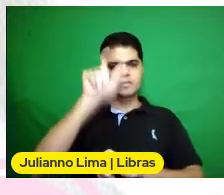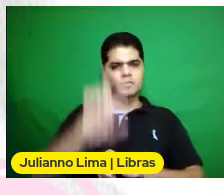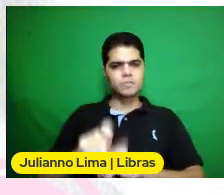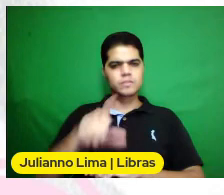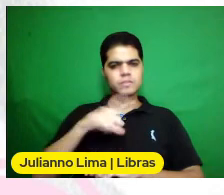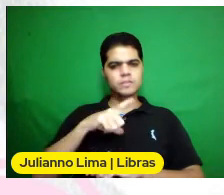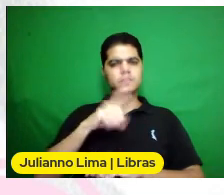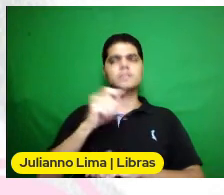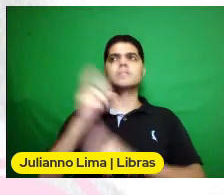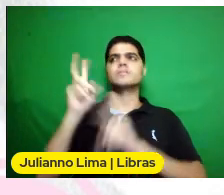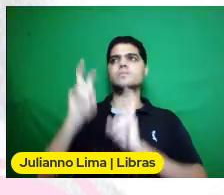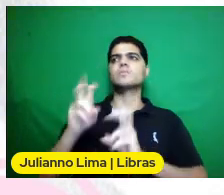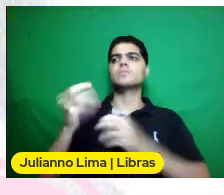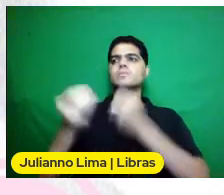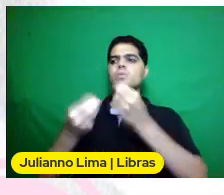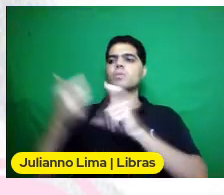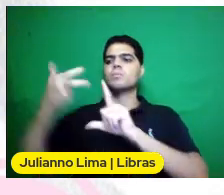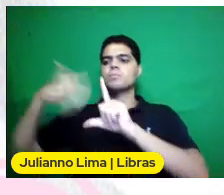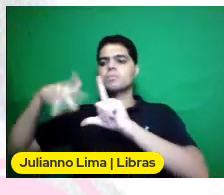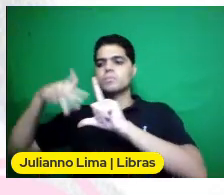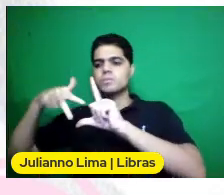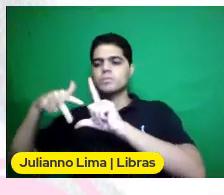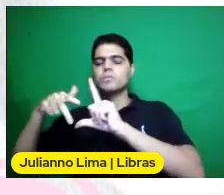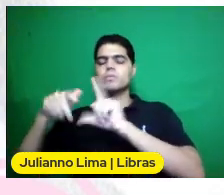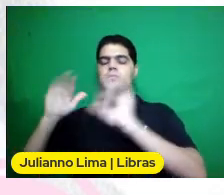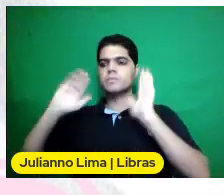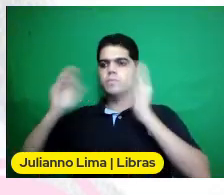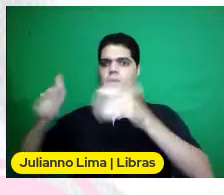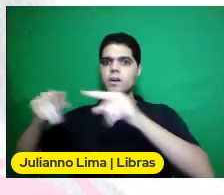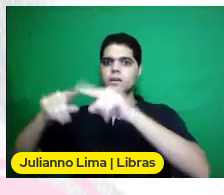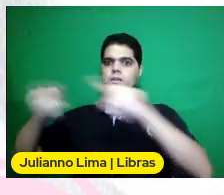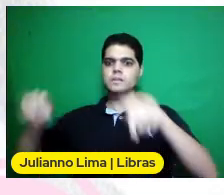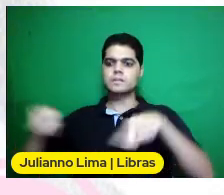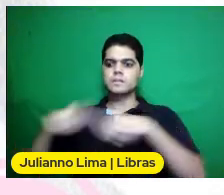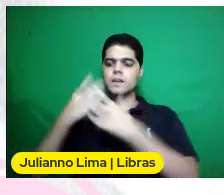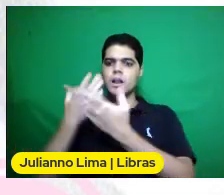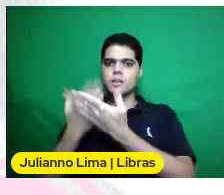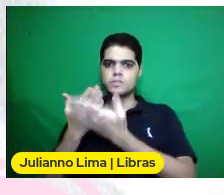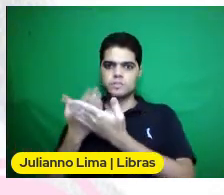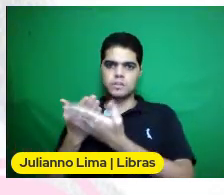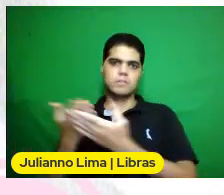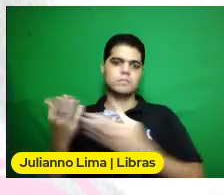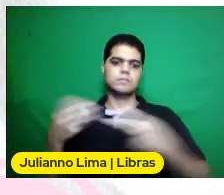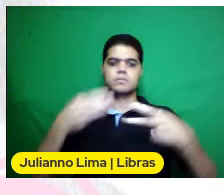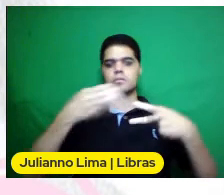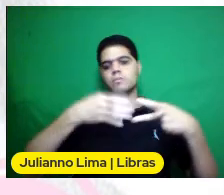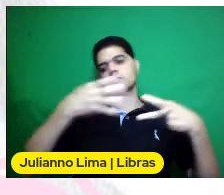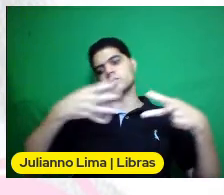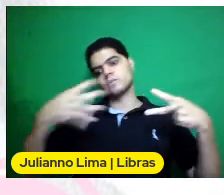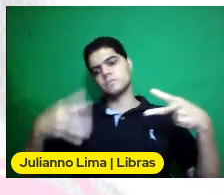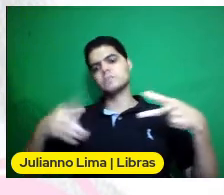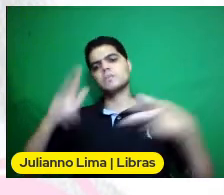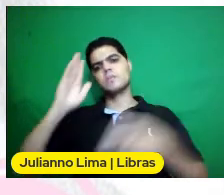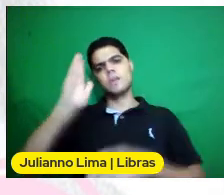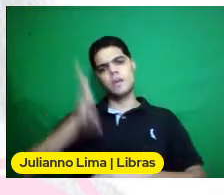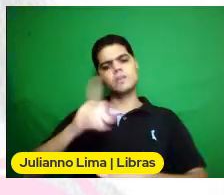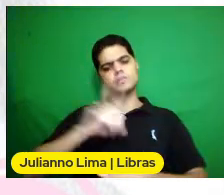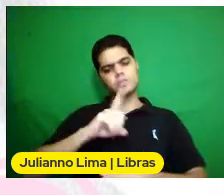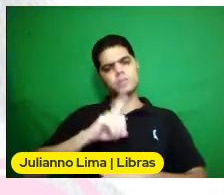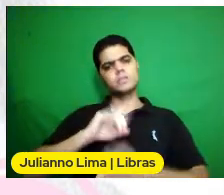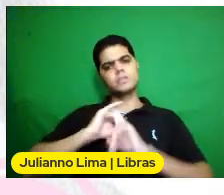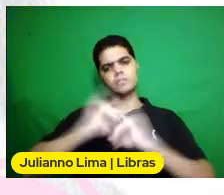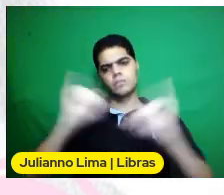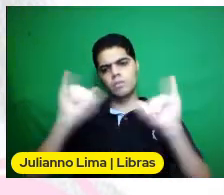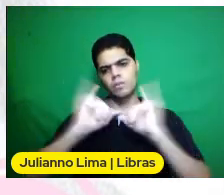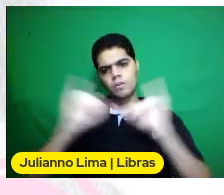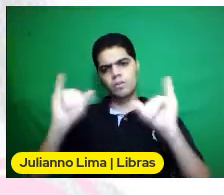de como essa animação pode entrar em sala de aula. O Portal do Bicentenário é um espaço que já disponibiliza, né, já está